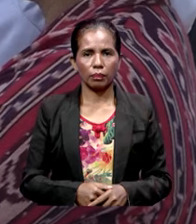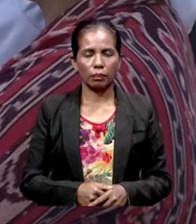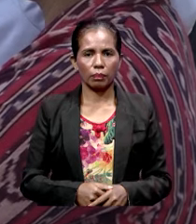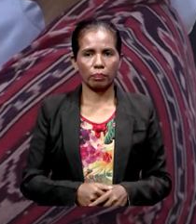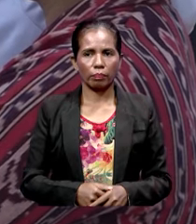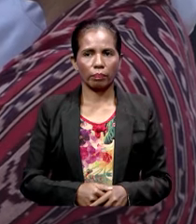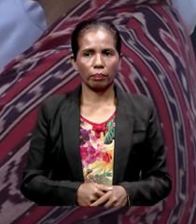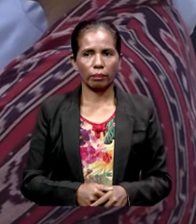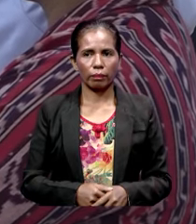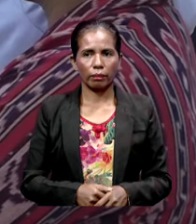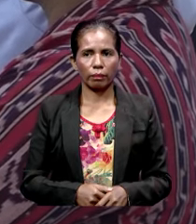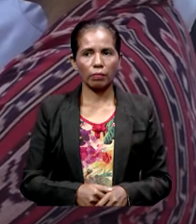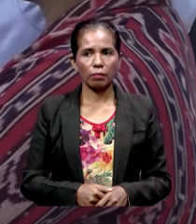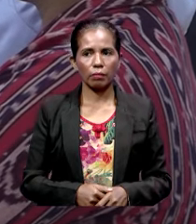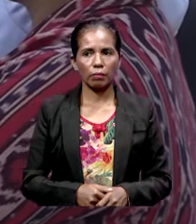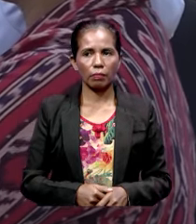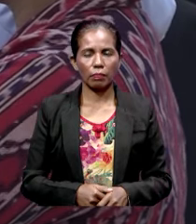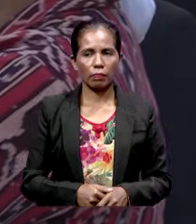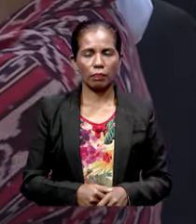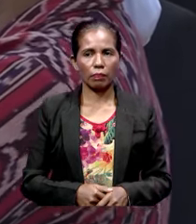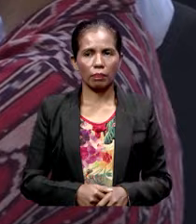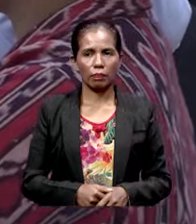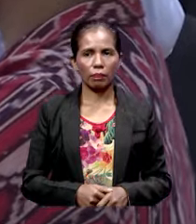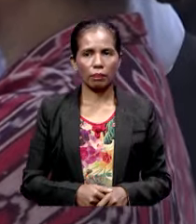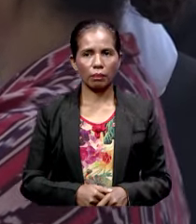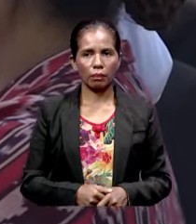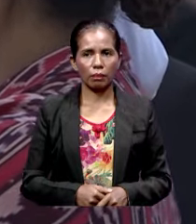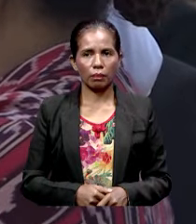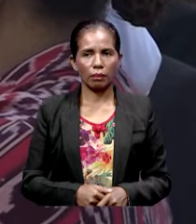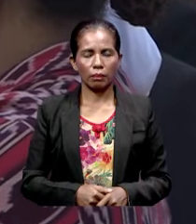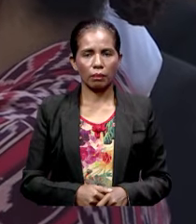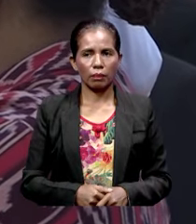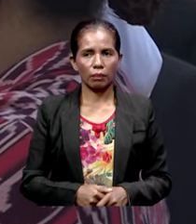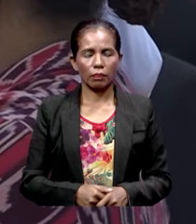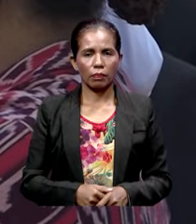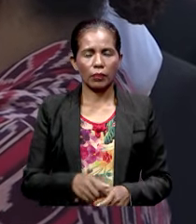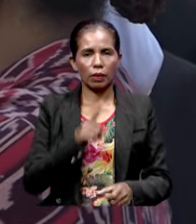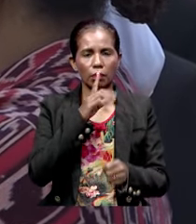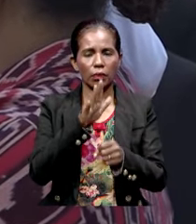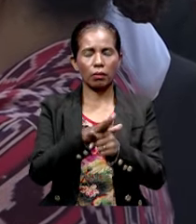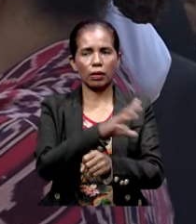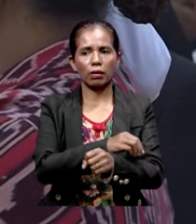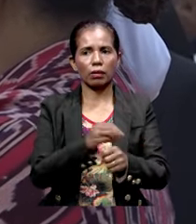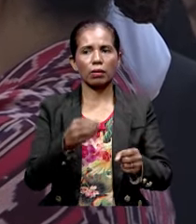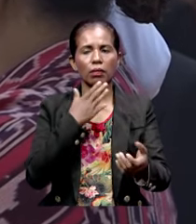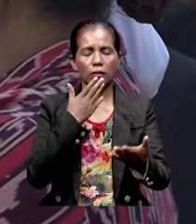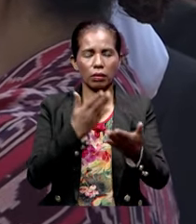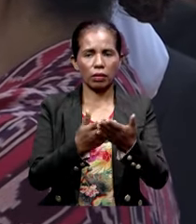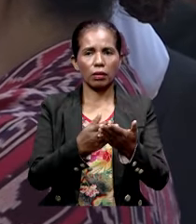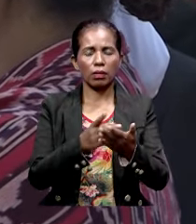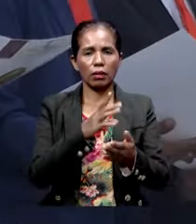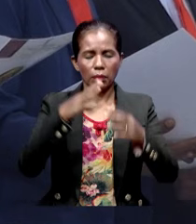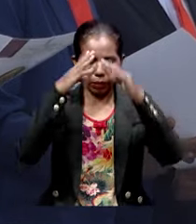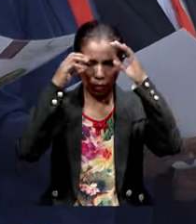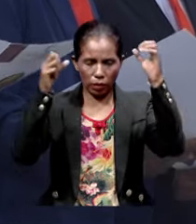Como presidente da autoridade do município de Leu, junto com as leis e regulamentos em vigor,